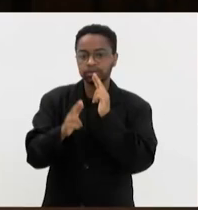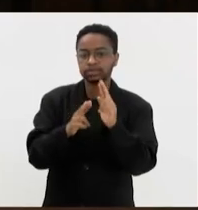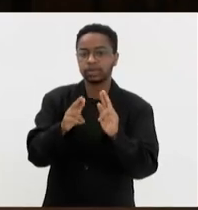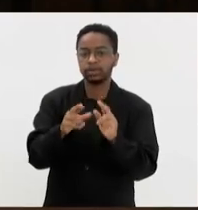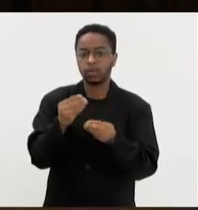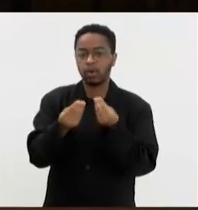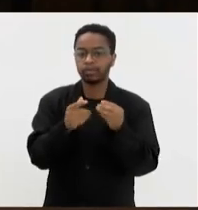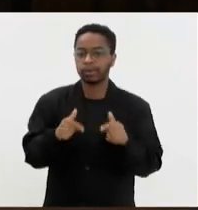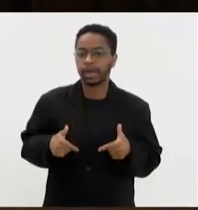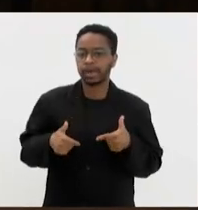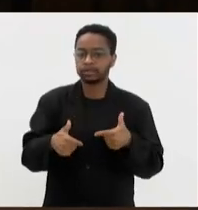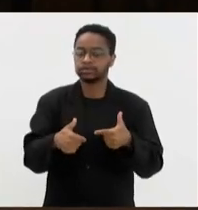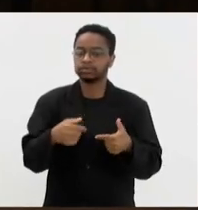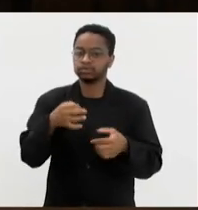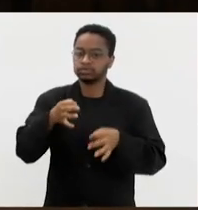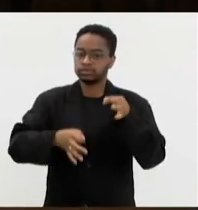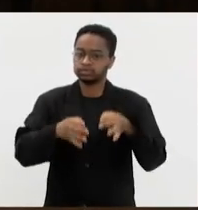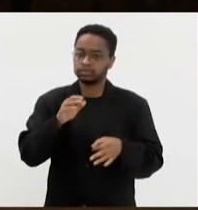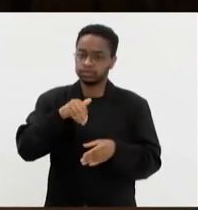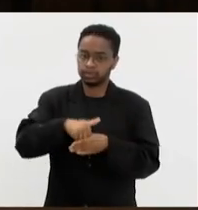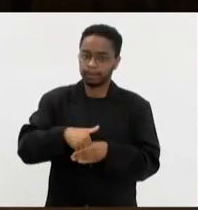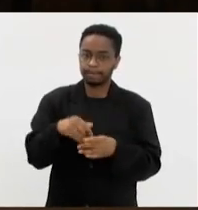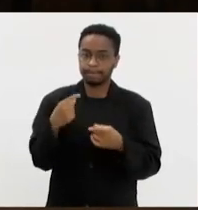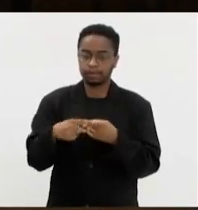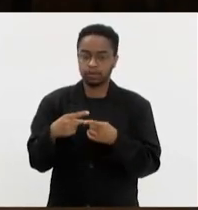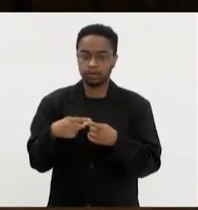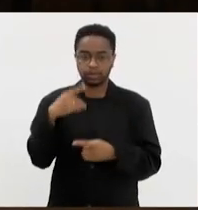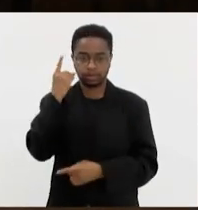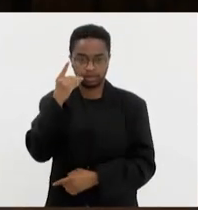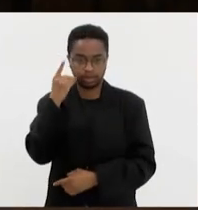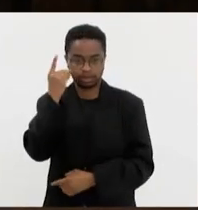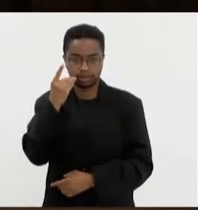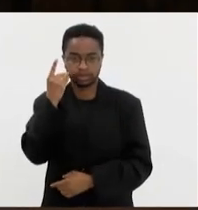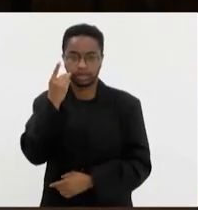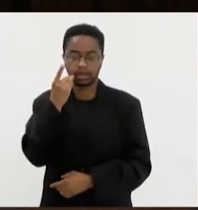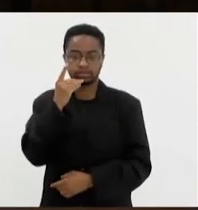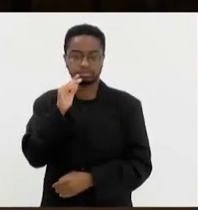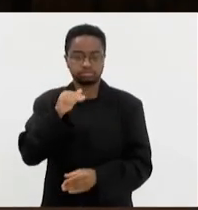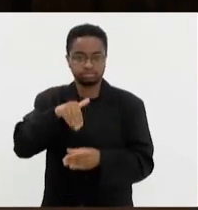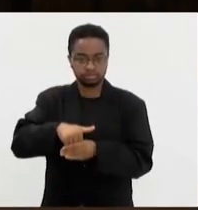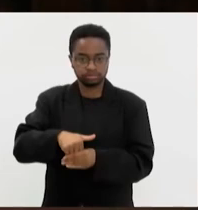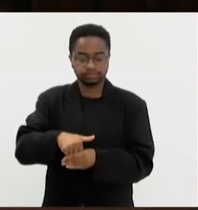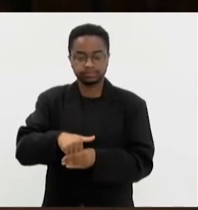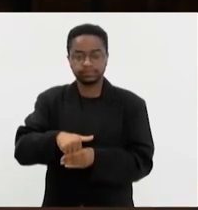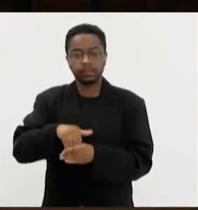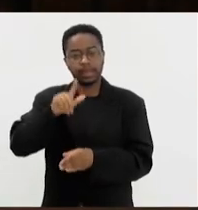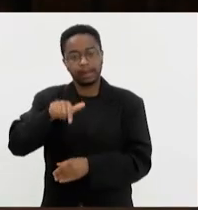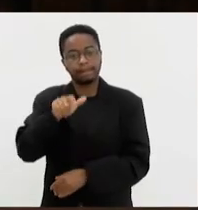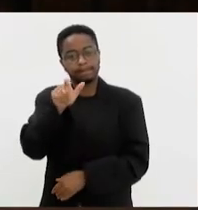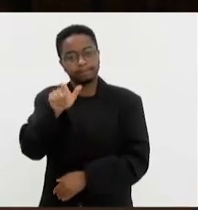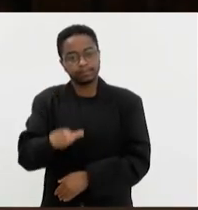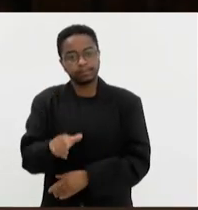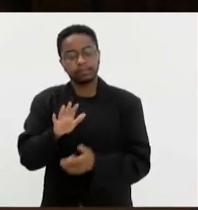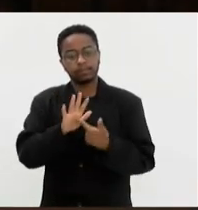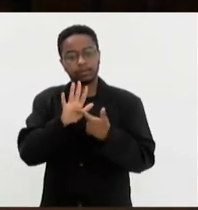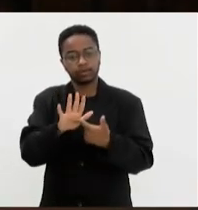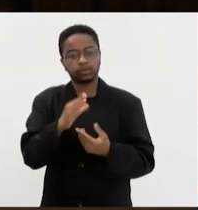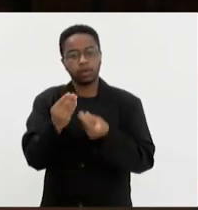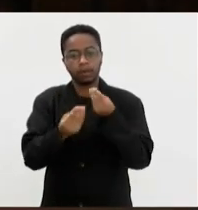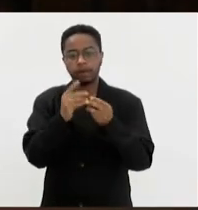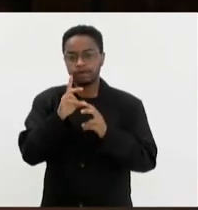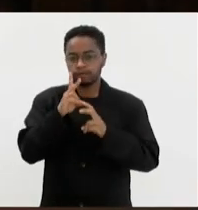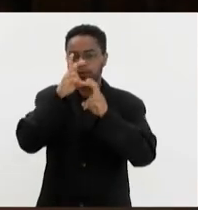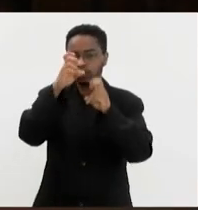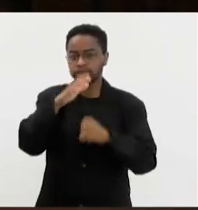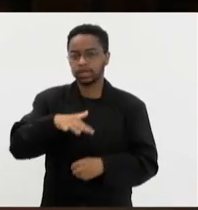da Justiça Eleitoral né na medida em que os deputados os eleitos são aqueles que demonstram a força da Justiça